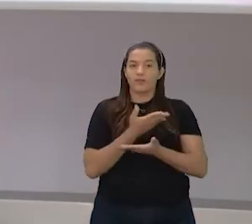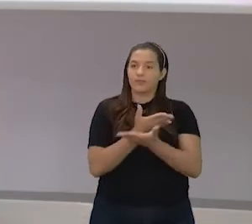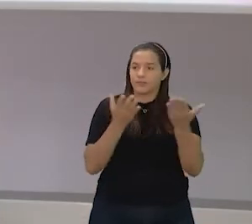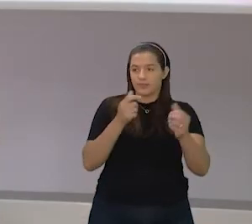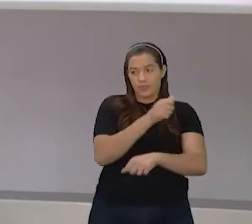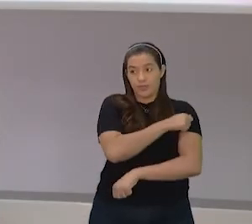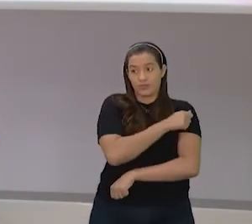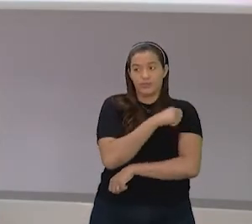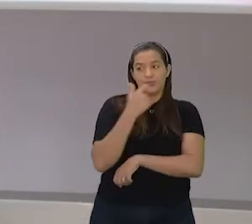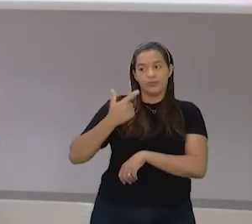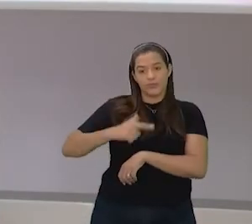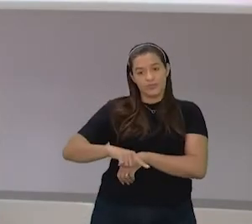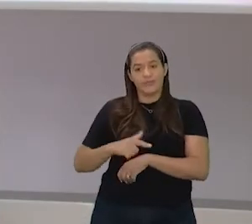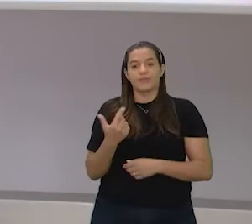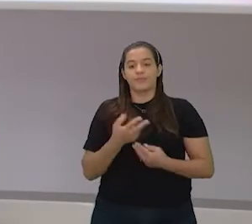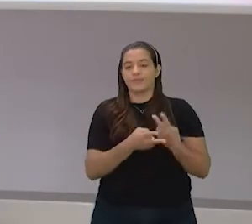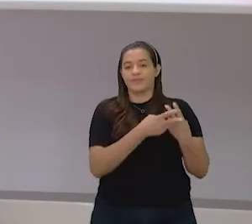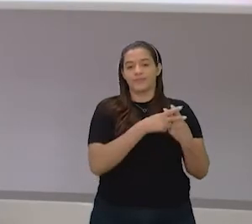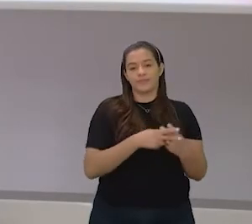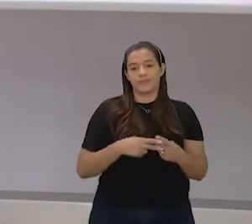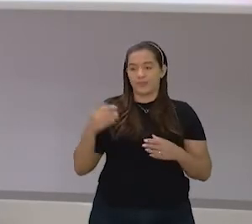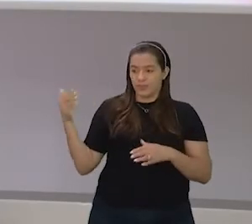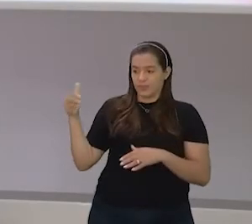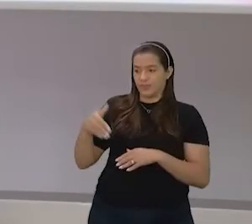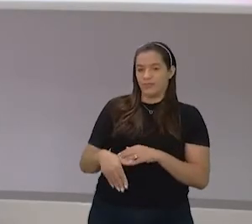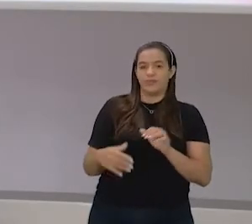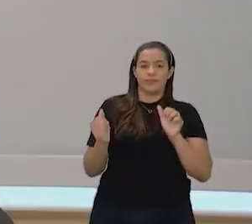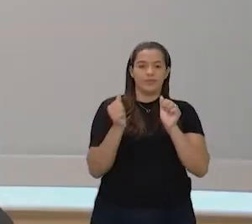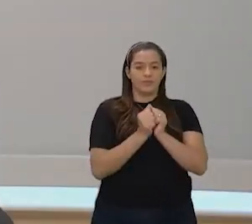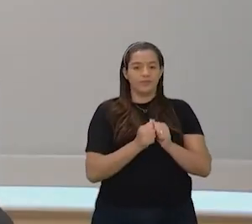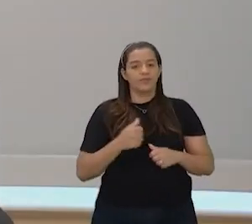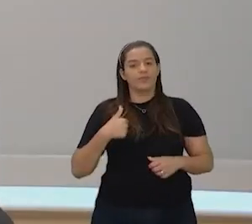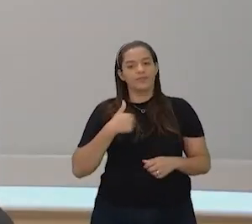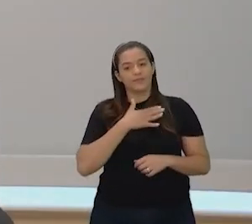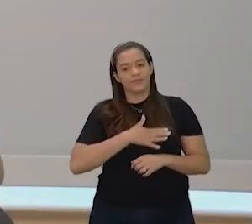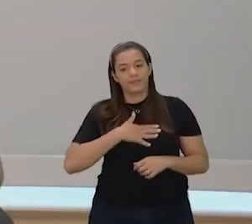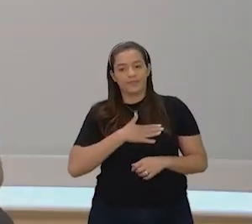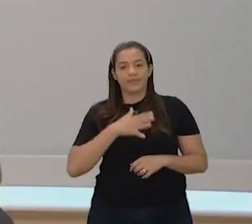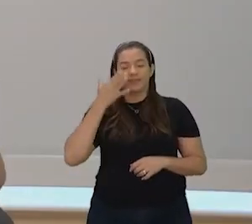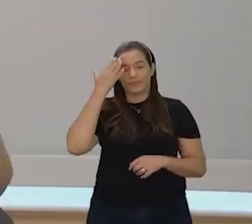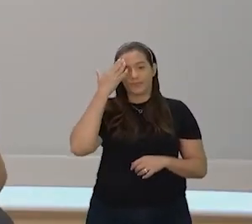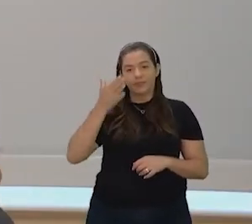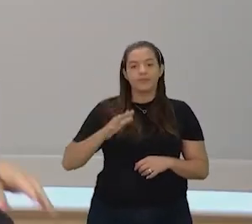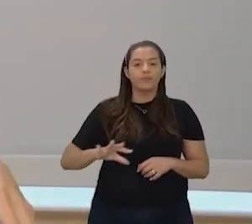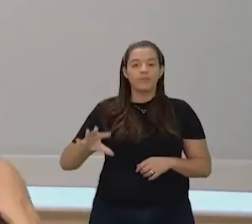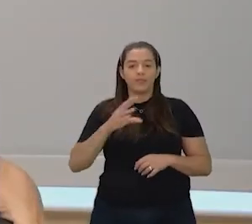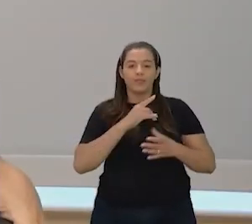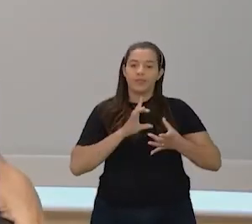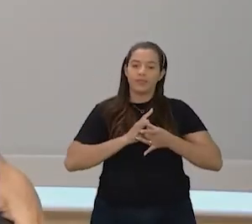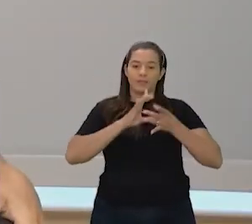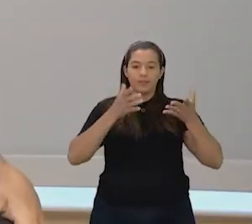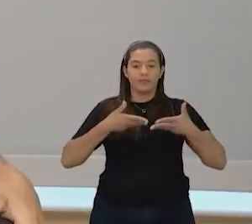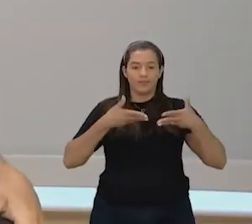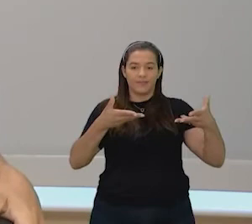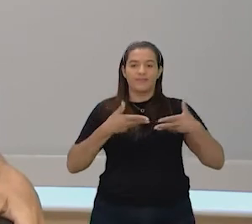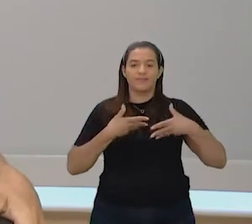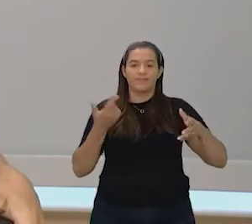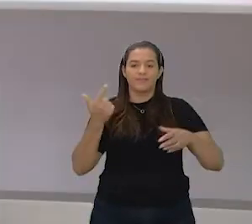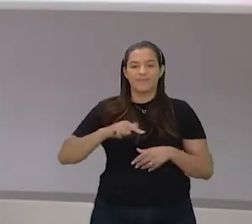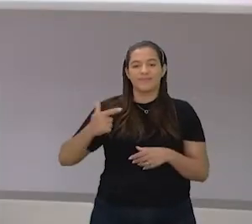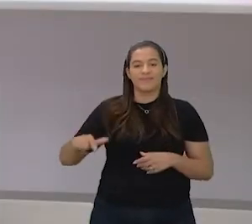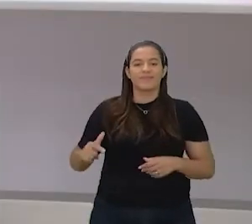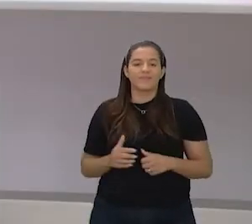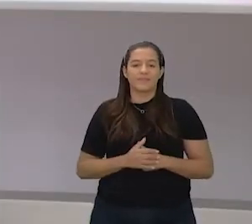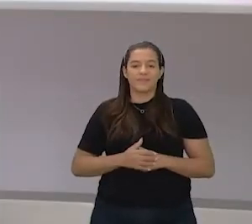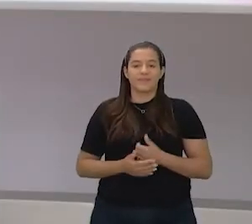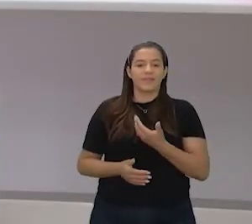estudantes aí do Se Liga na Mídia, pode vir. Eu amei, eu agradeço e eu fico à disposição, quero vir mais vezes. Professora